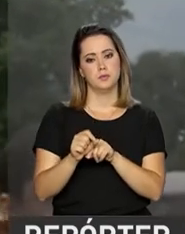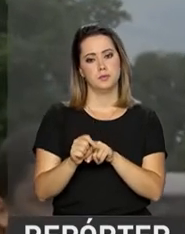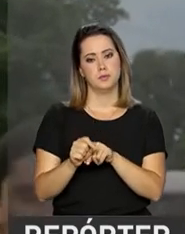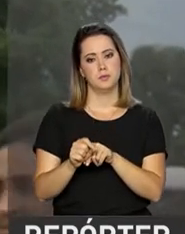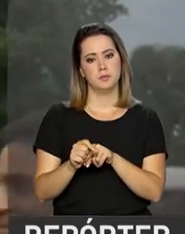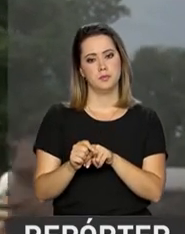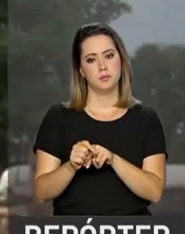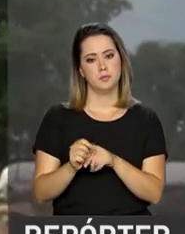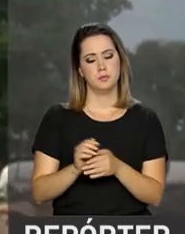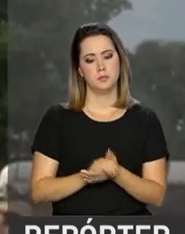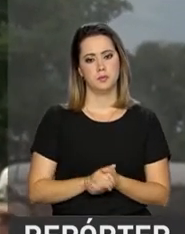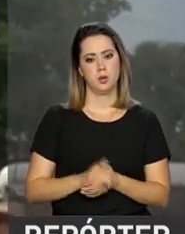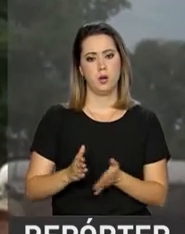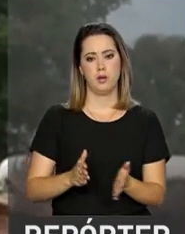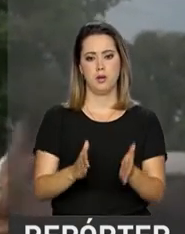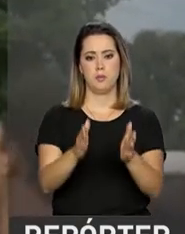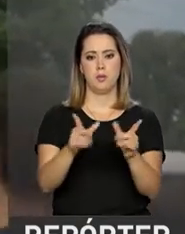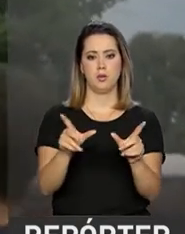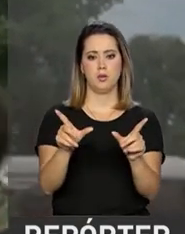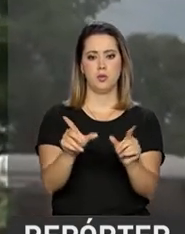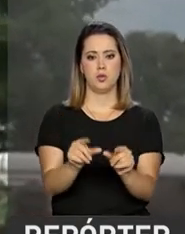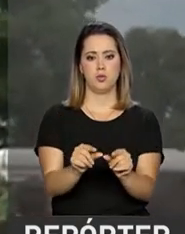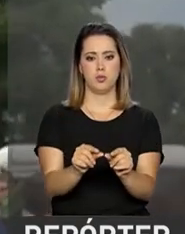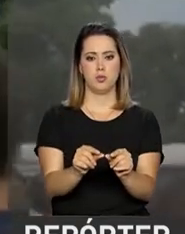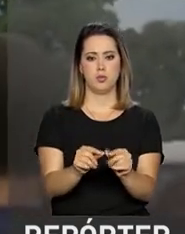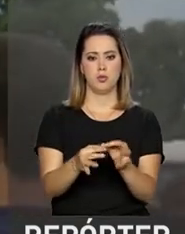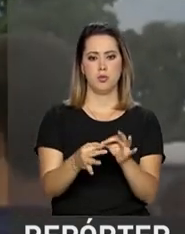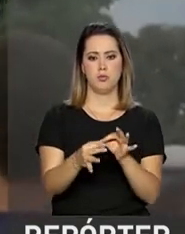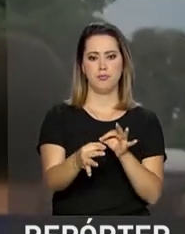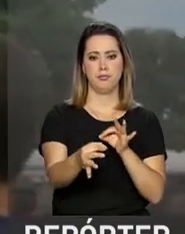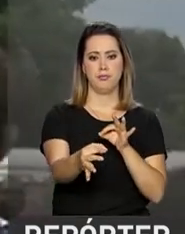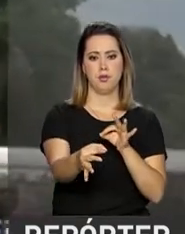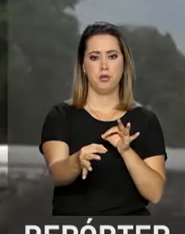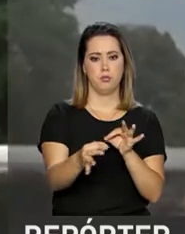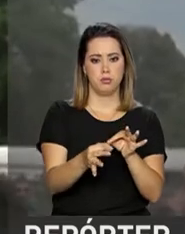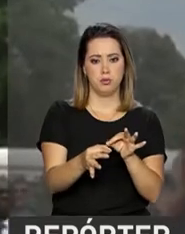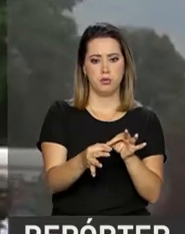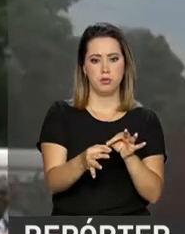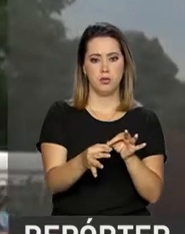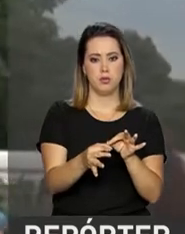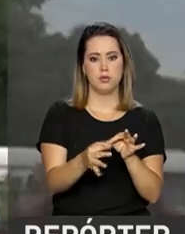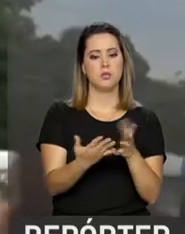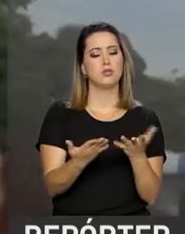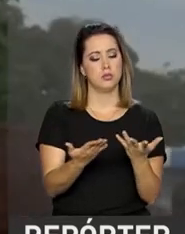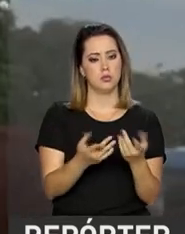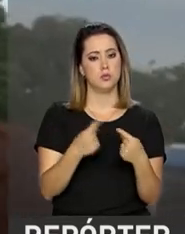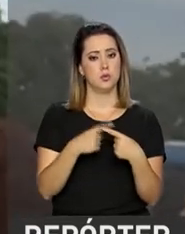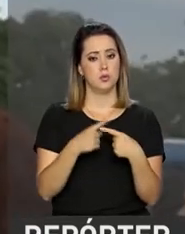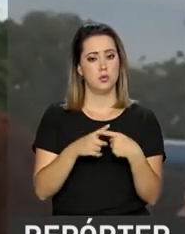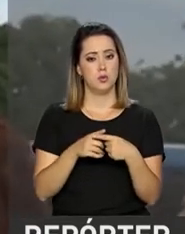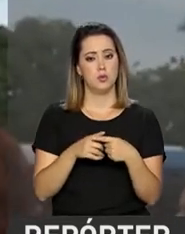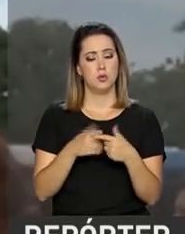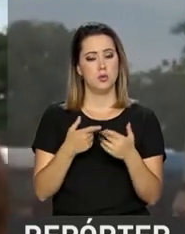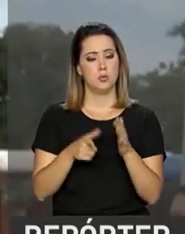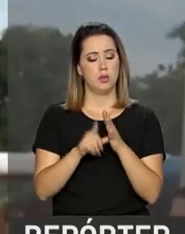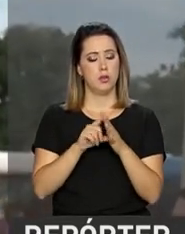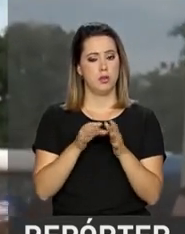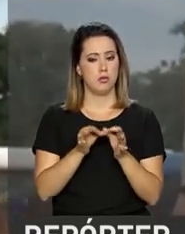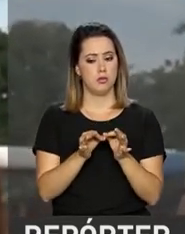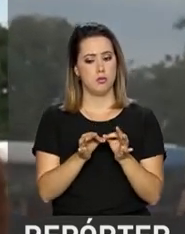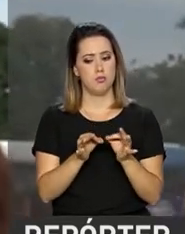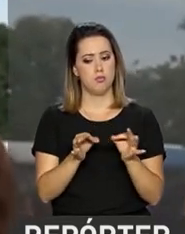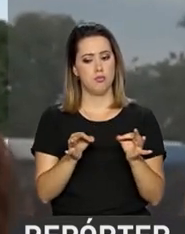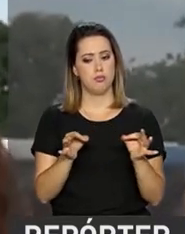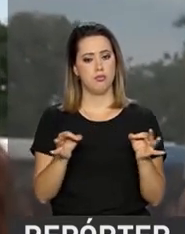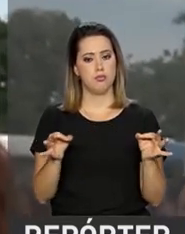assim, questão de percurso, diminuir muita coisa, entendeu? Porque a gente pega aí,